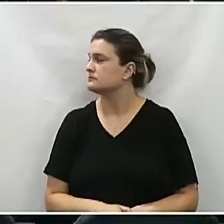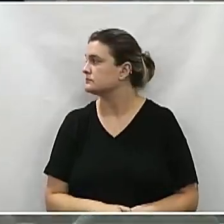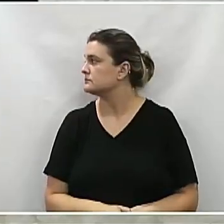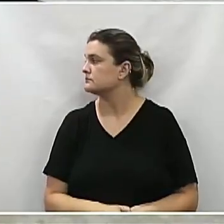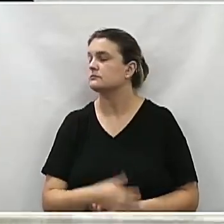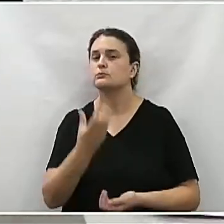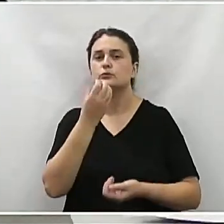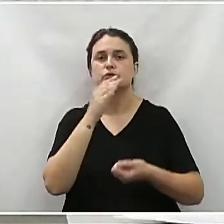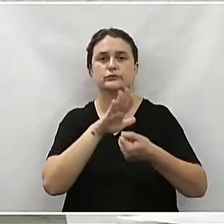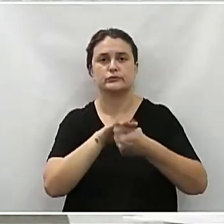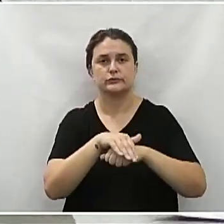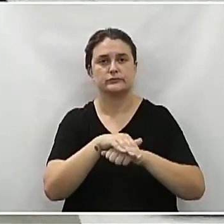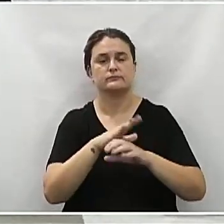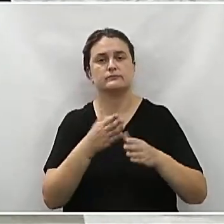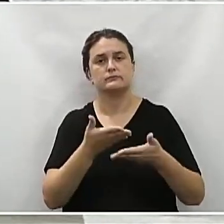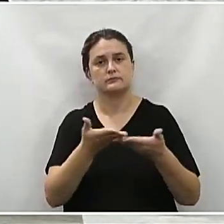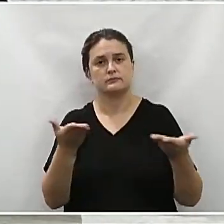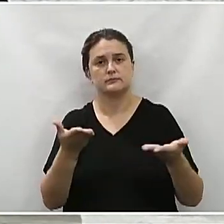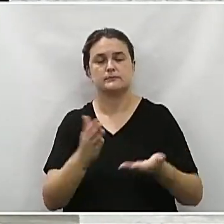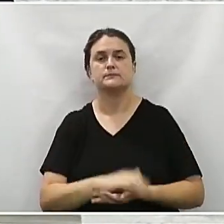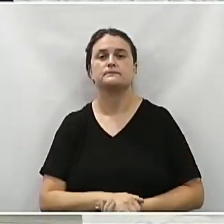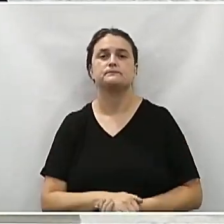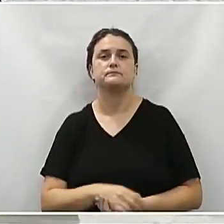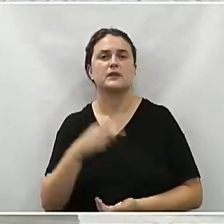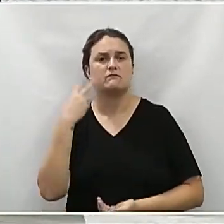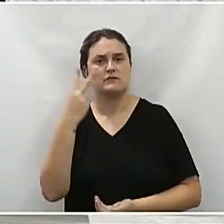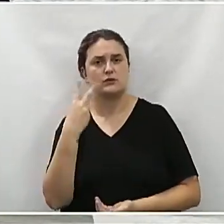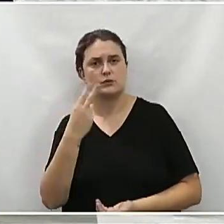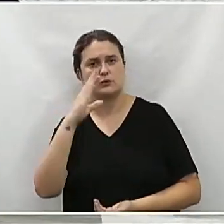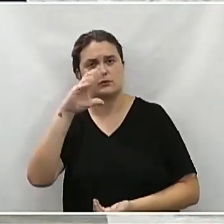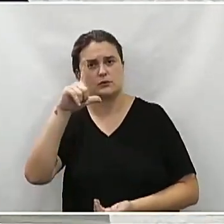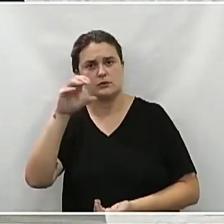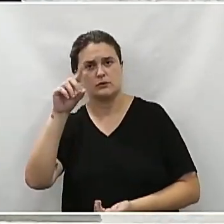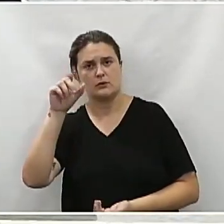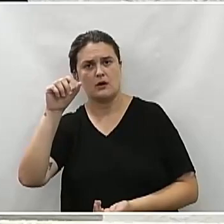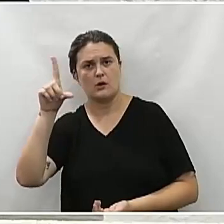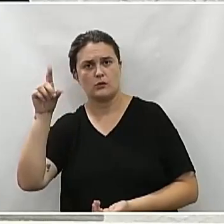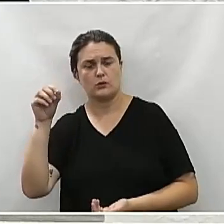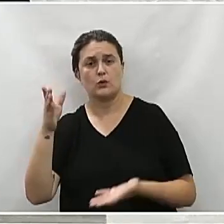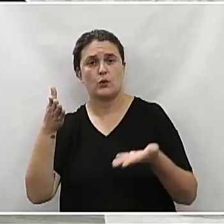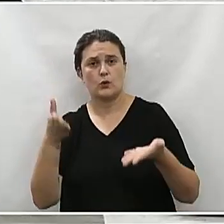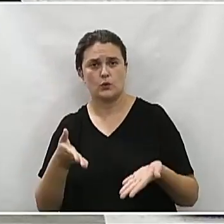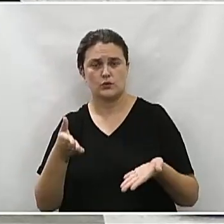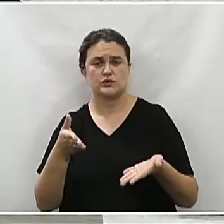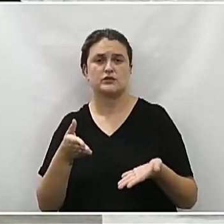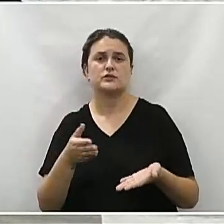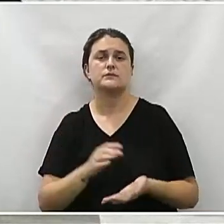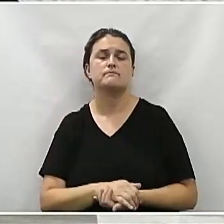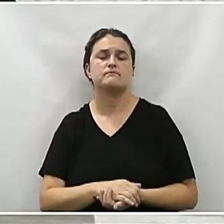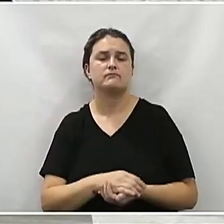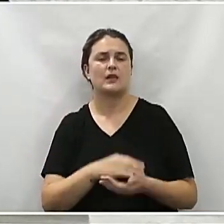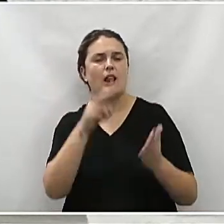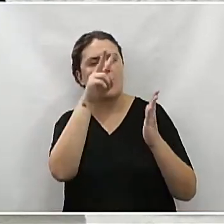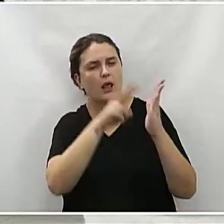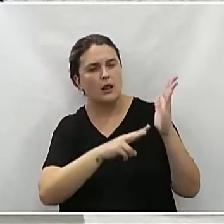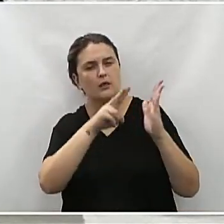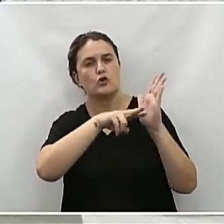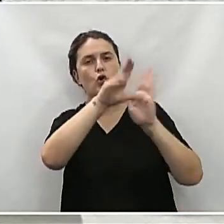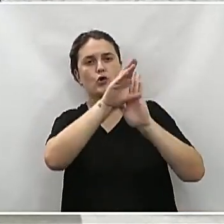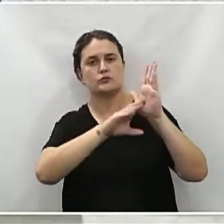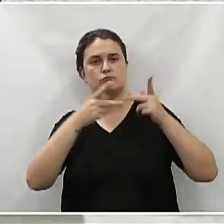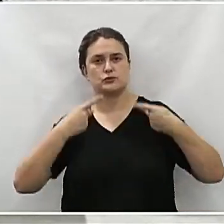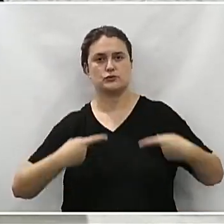Boa noite a todos novamente. O vereador Clodoaldo. Hoje está vendo o Código de Postura referente